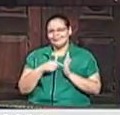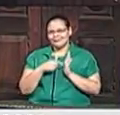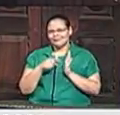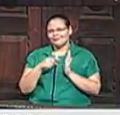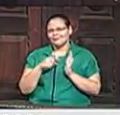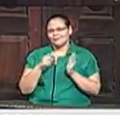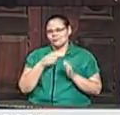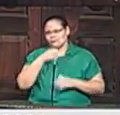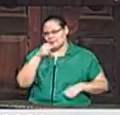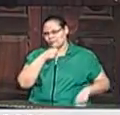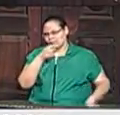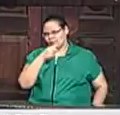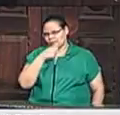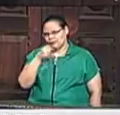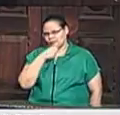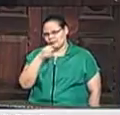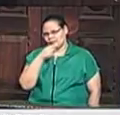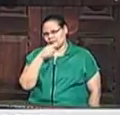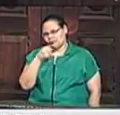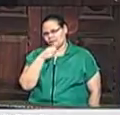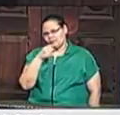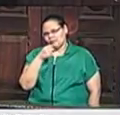entrevista dada